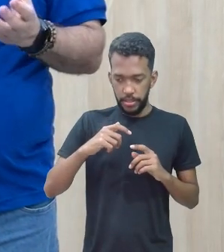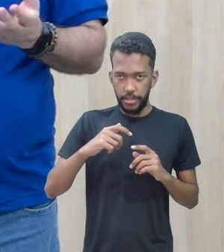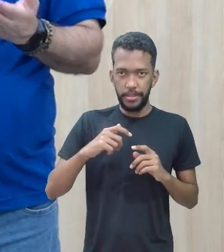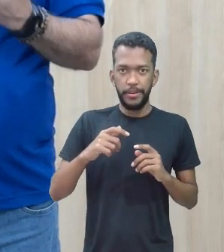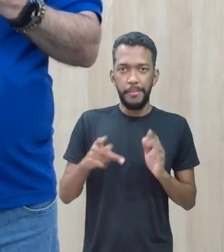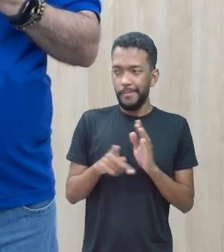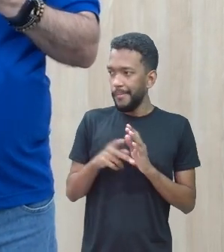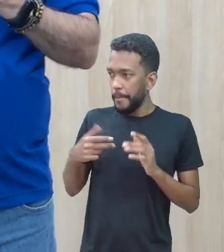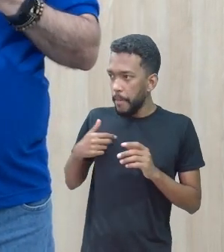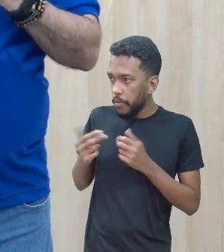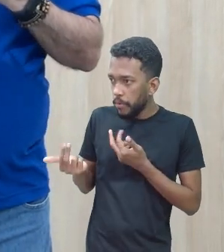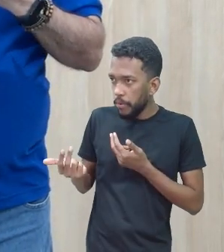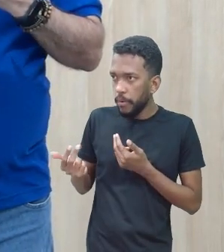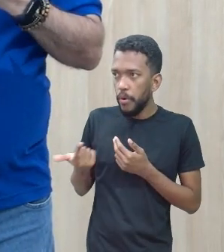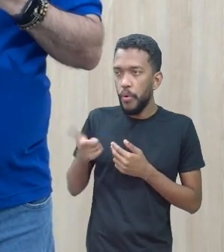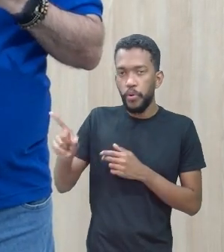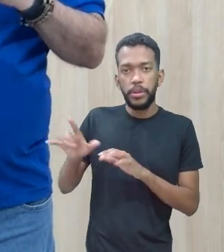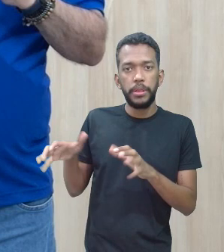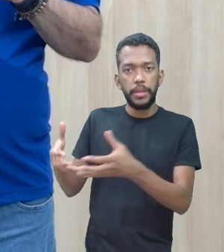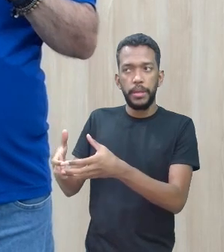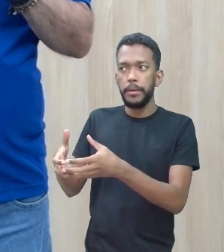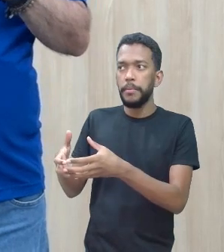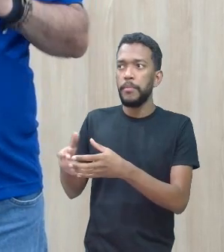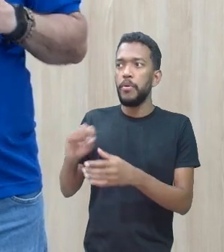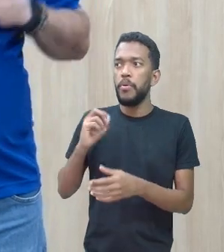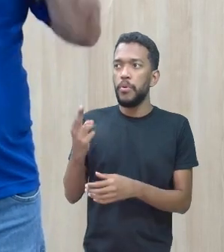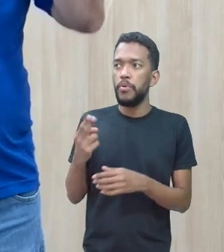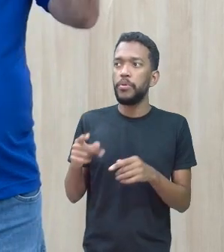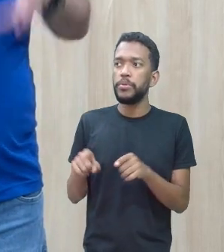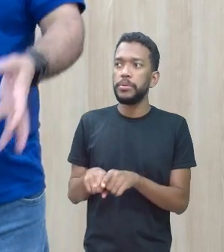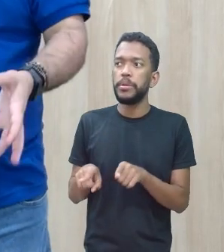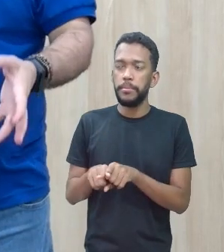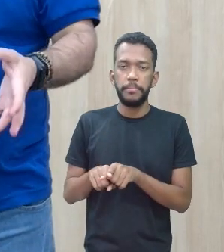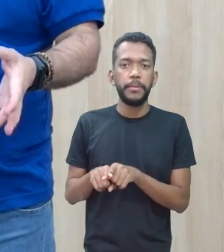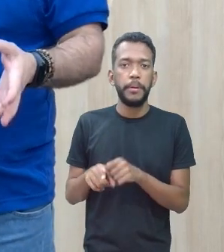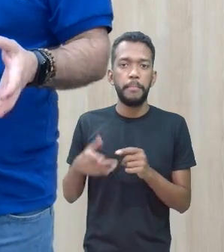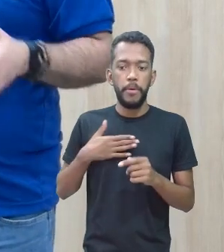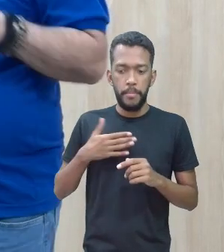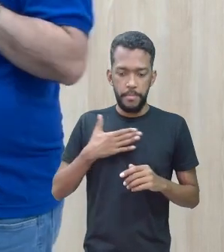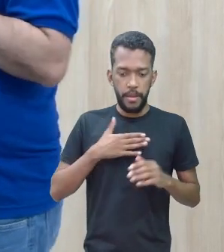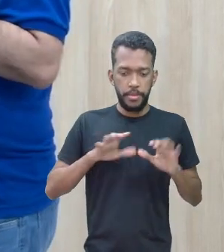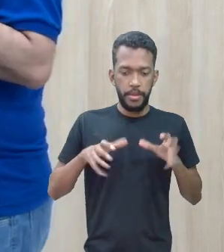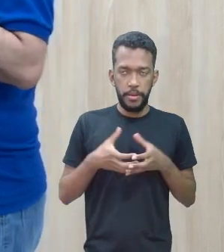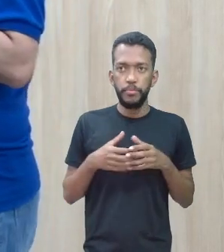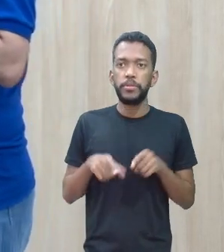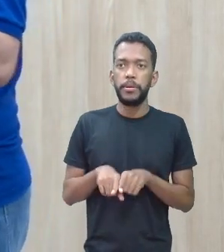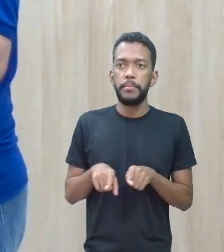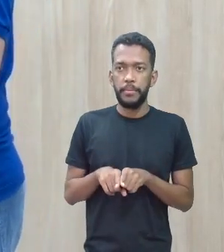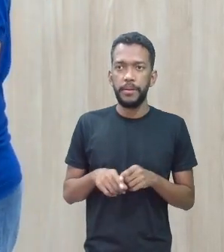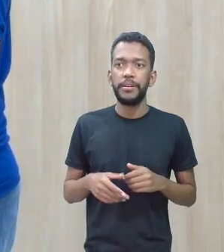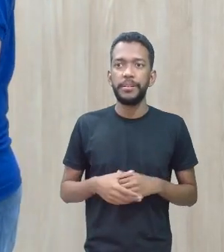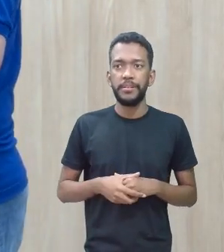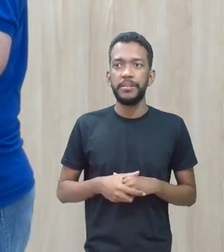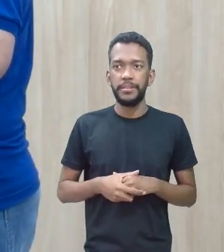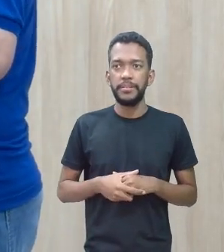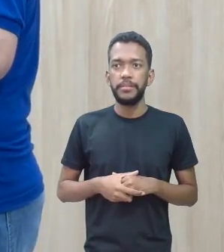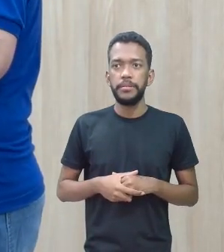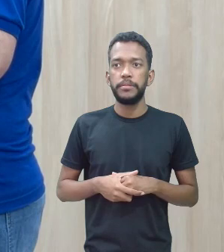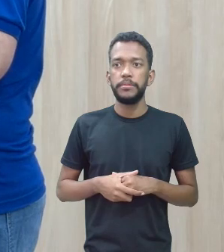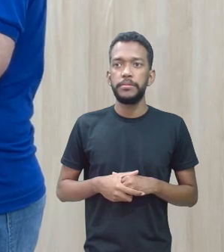membros de outras tribos ou até mesmo, né, da sua própria tribo, assim